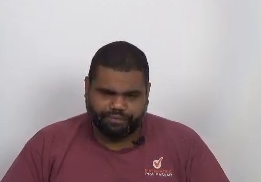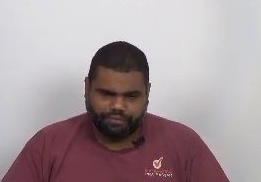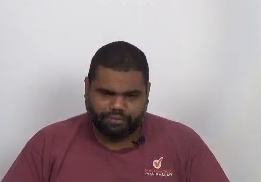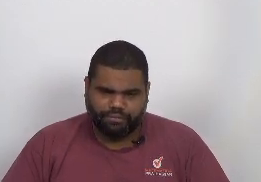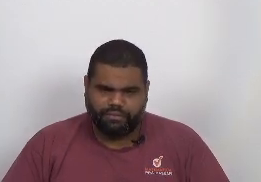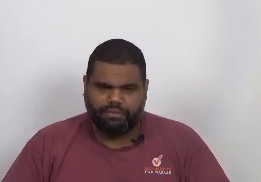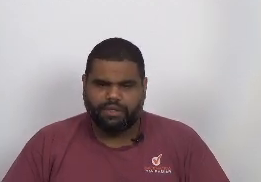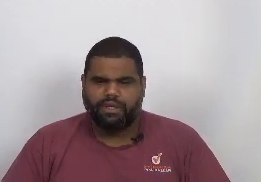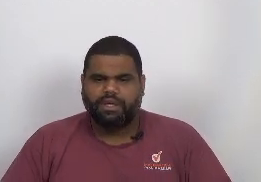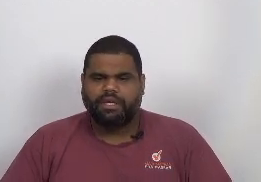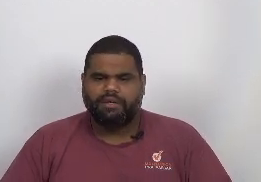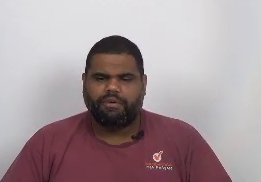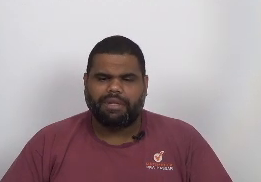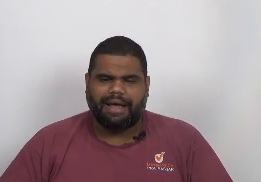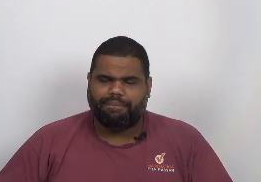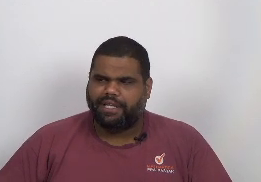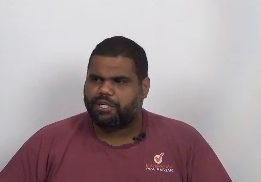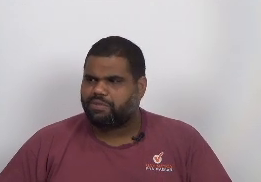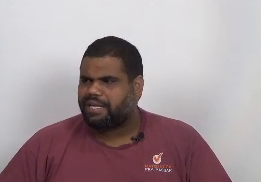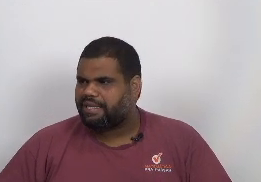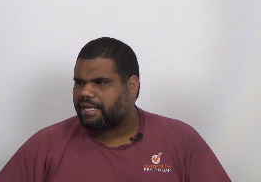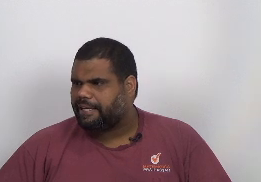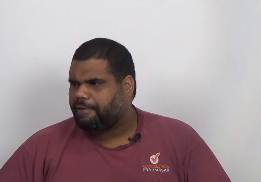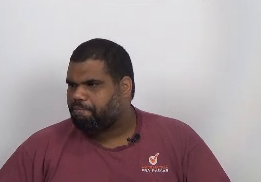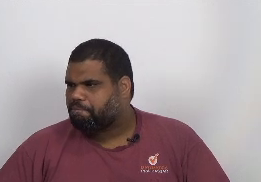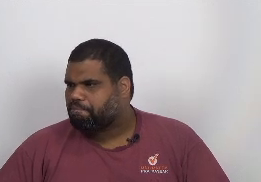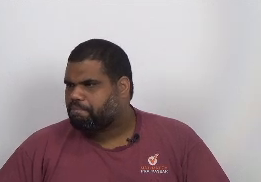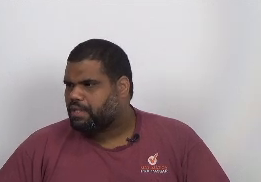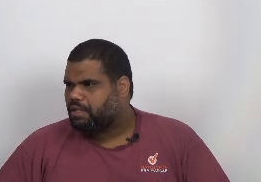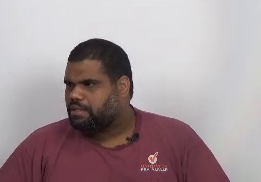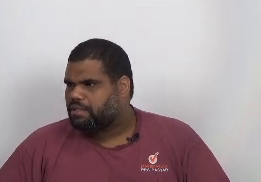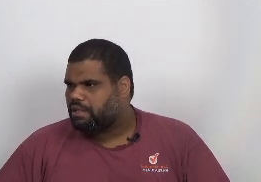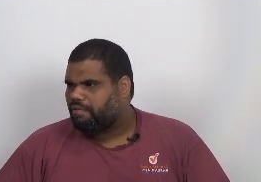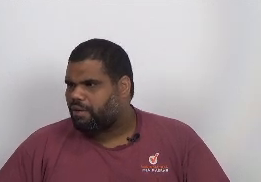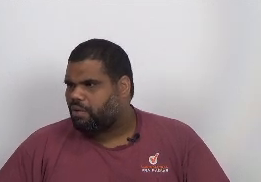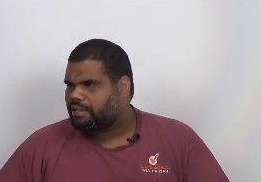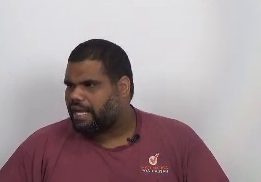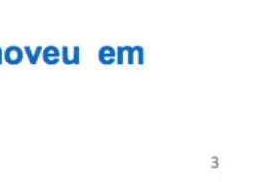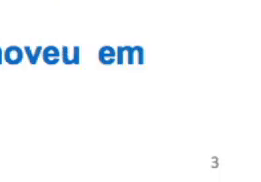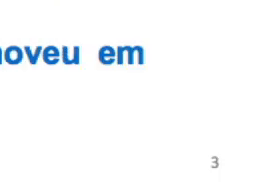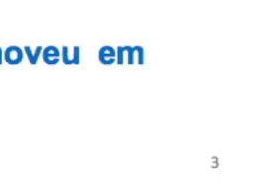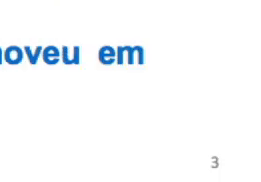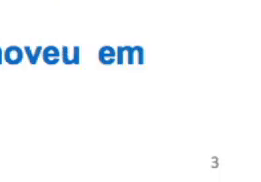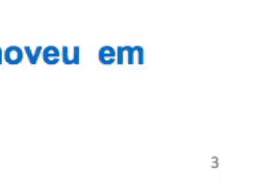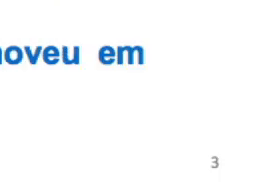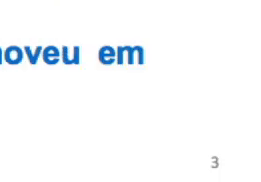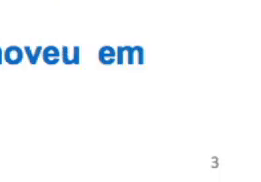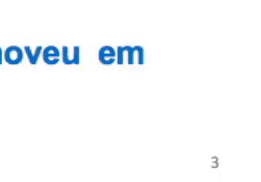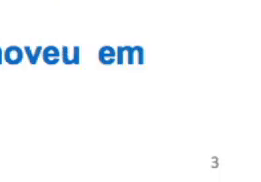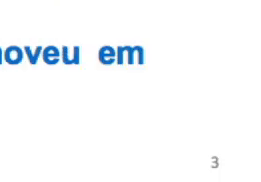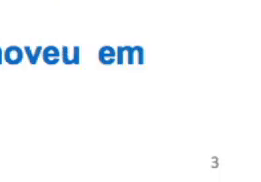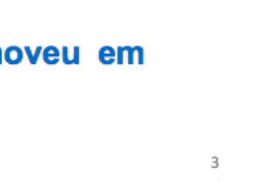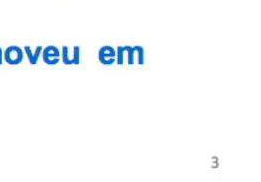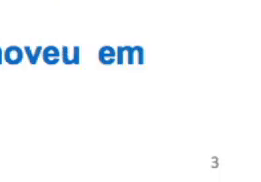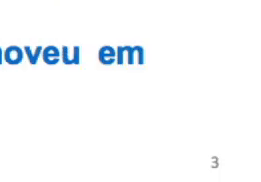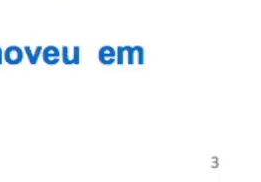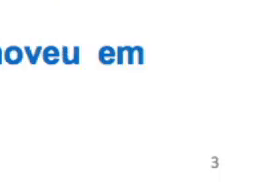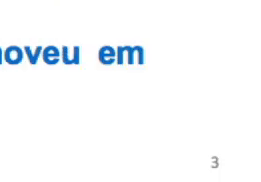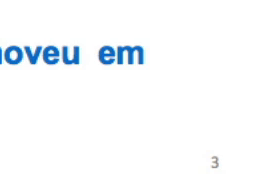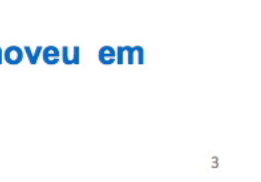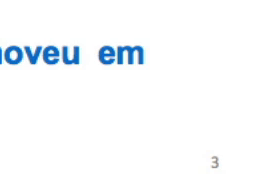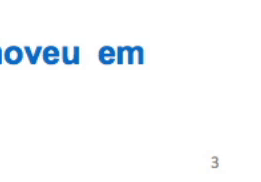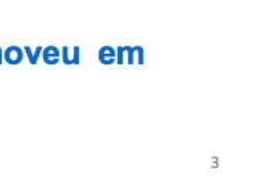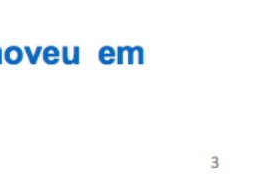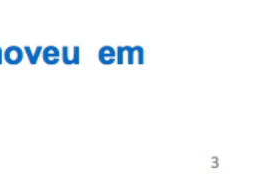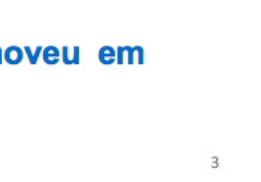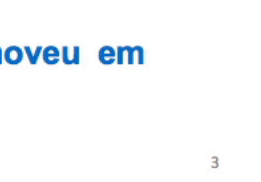lindo? E vamos lá. Deixa eu sair daqui, senão vai cortar a questão. Aqui, pessoal, probleminha